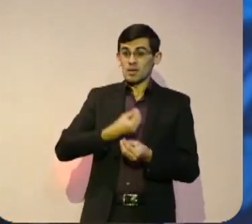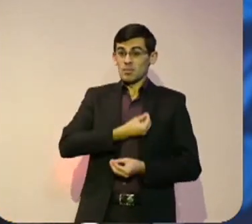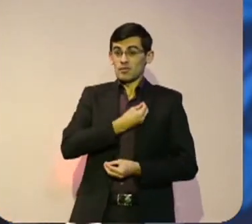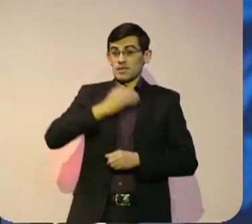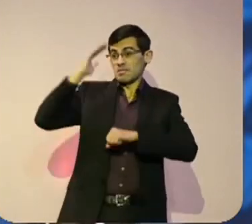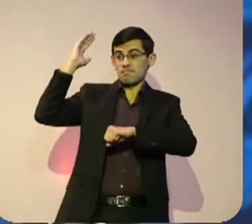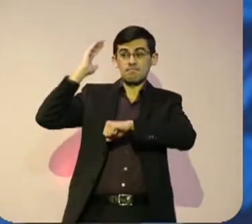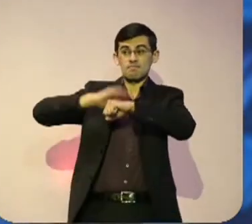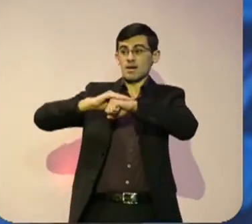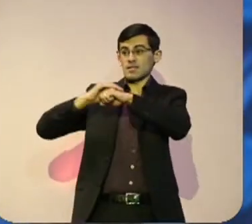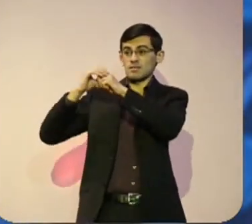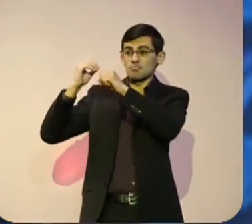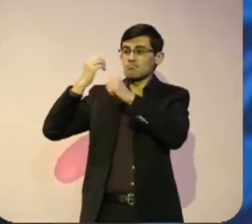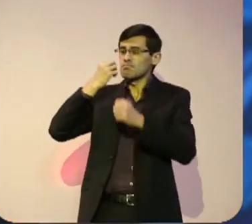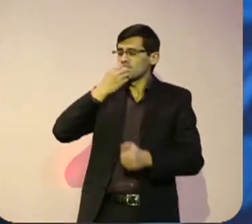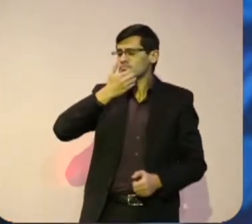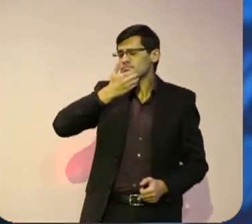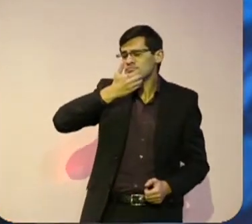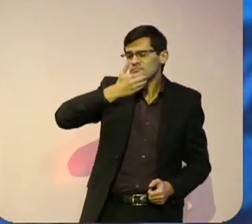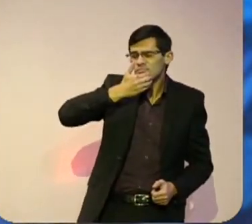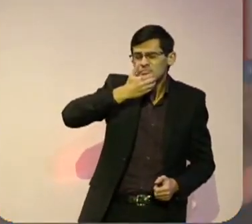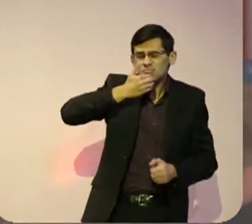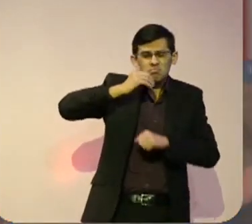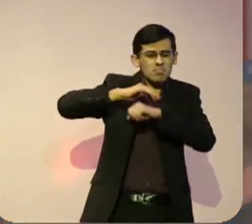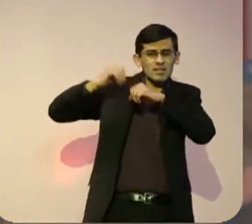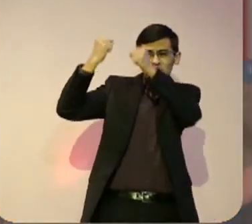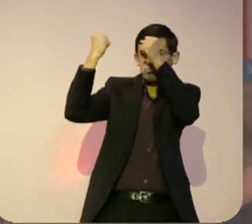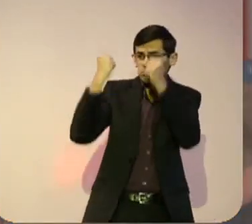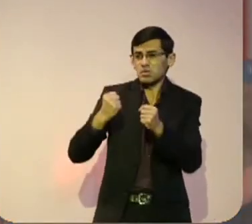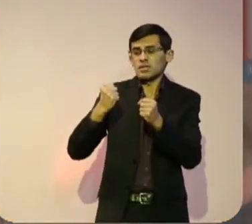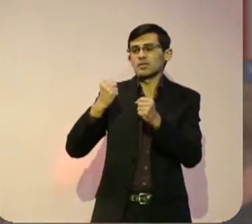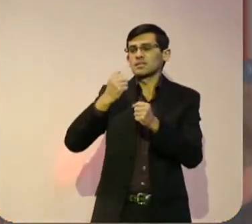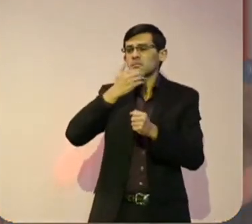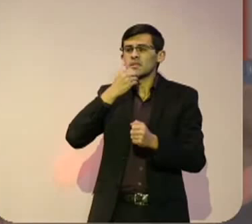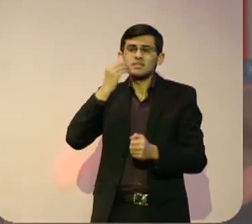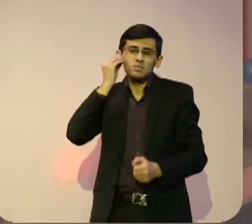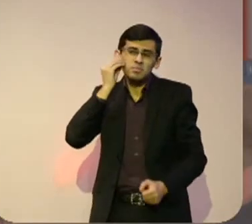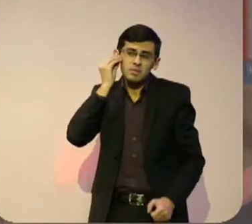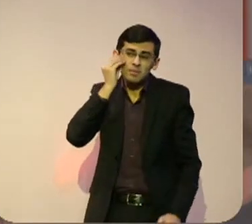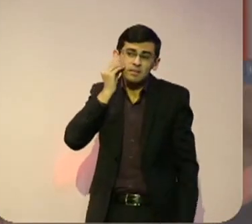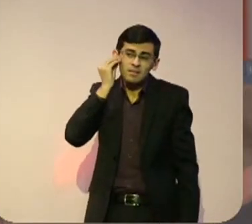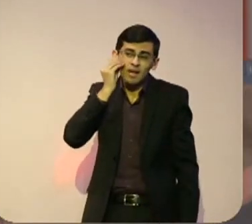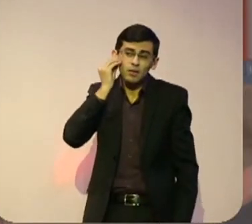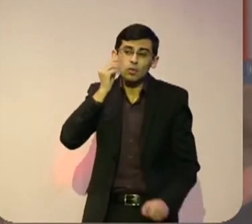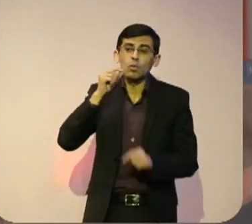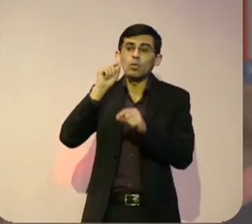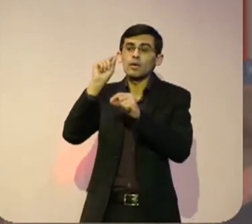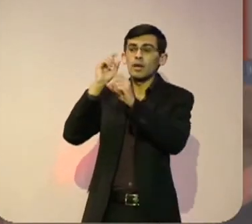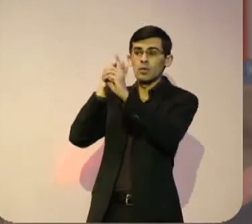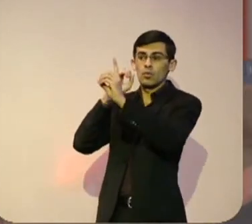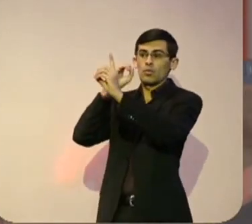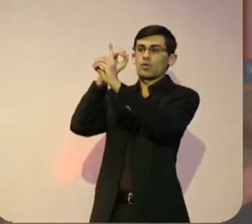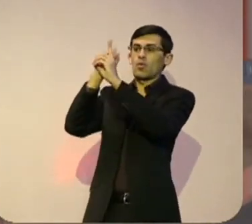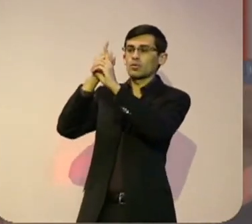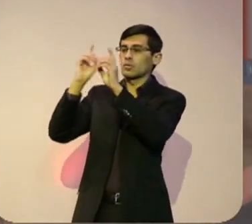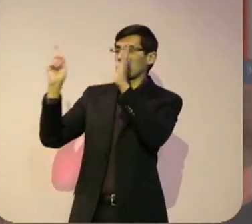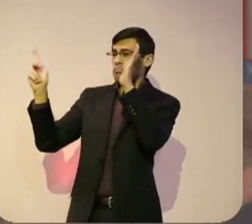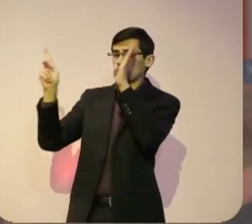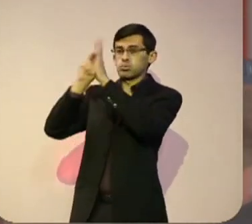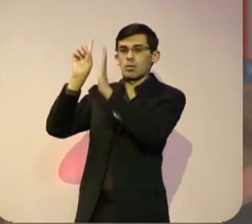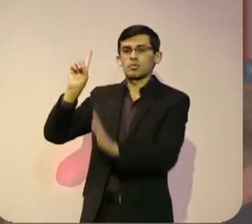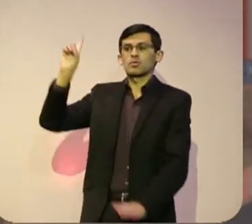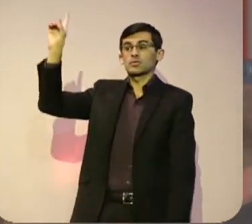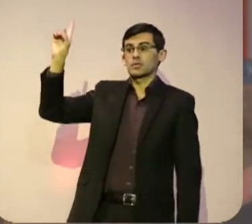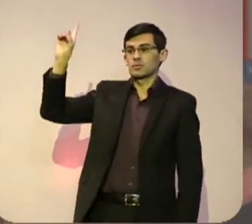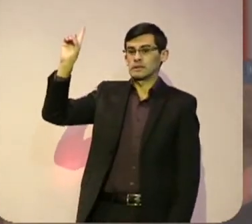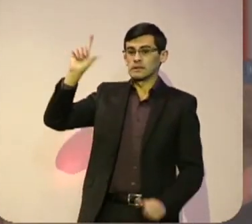esta. E já vivemos essa vida com o Senhor, aqueles que experimentaram um encontro pessoal e transformador com